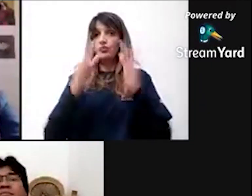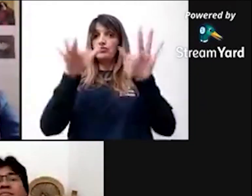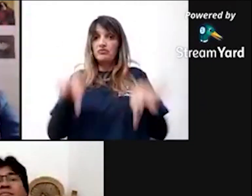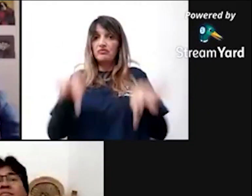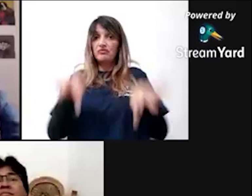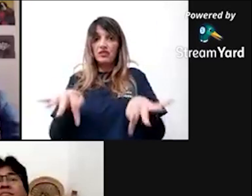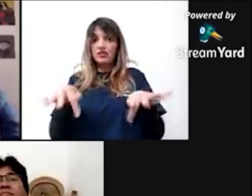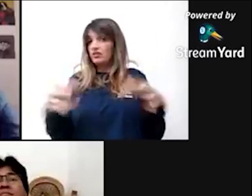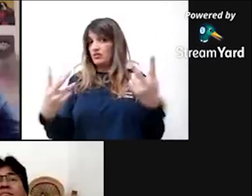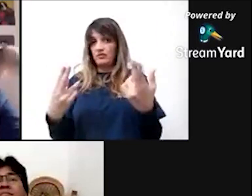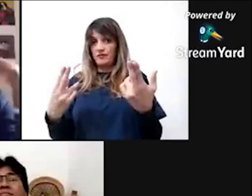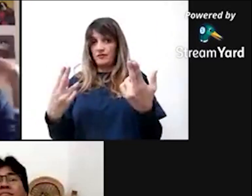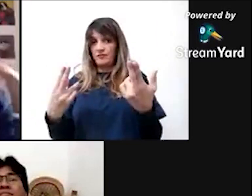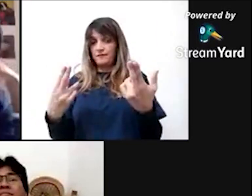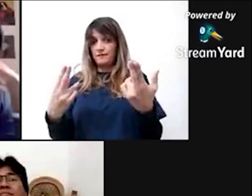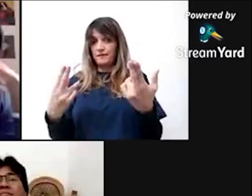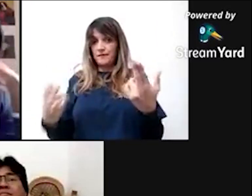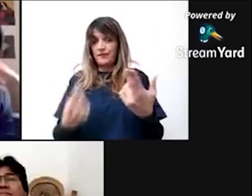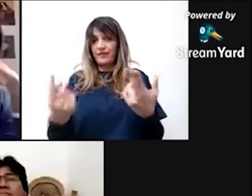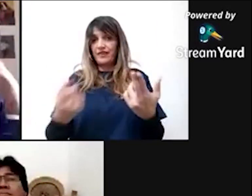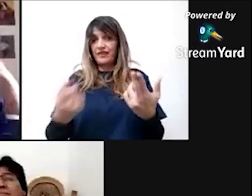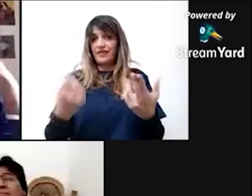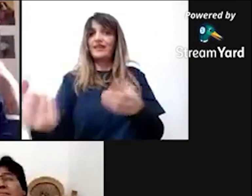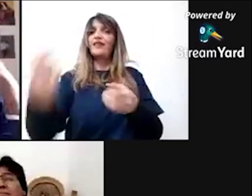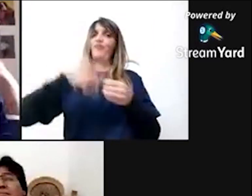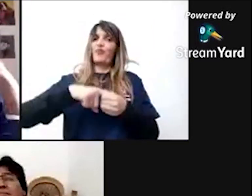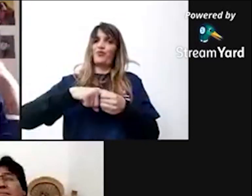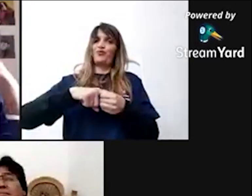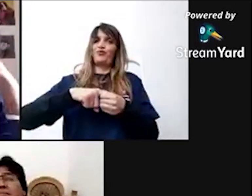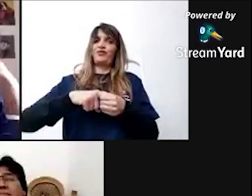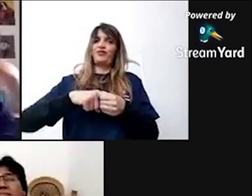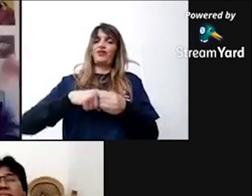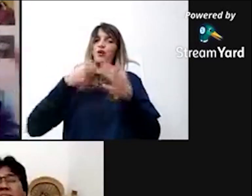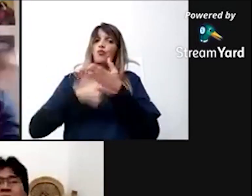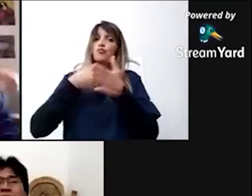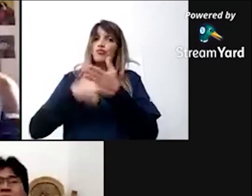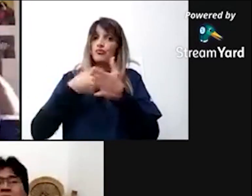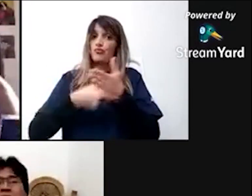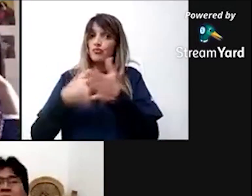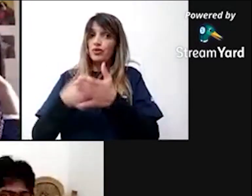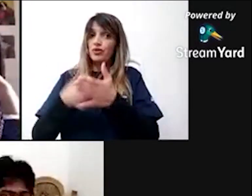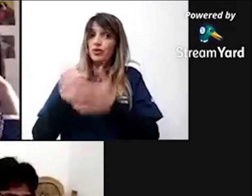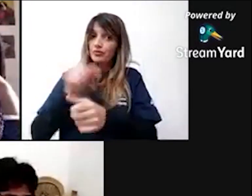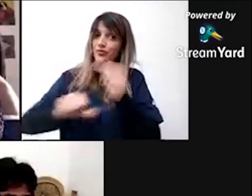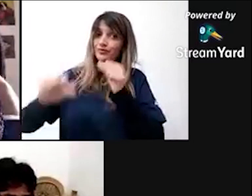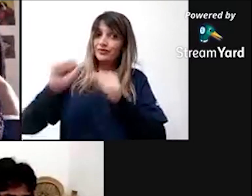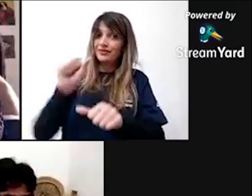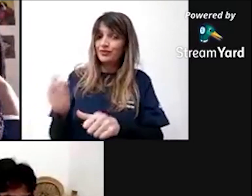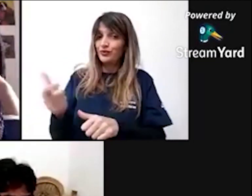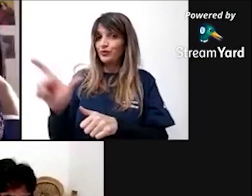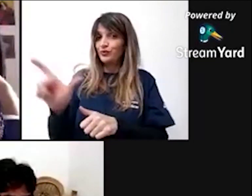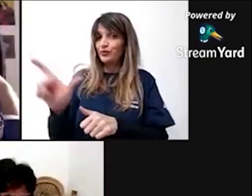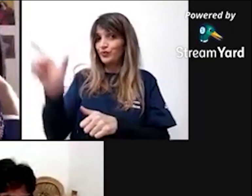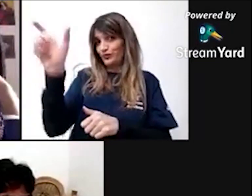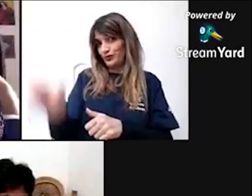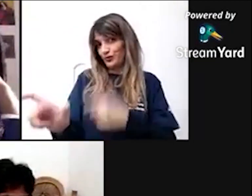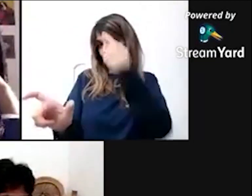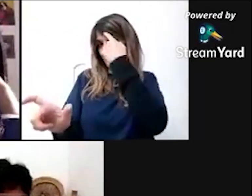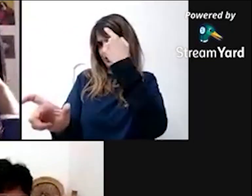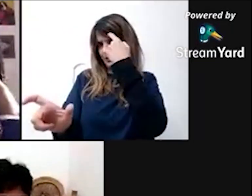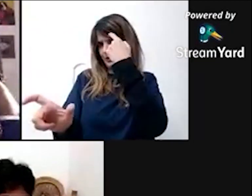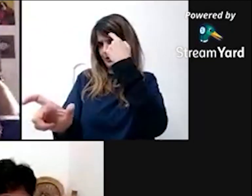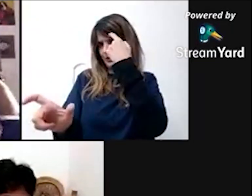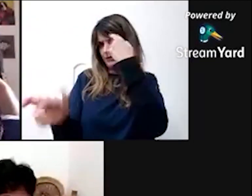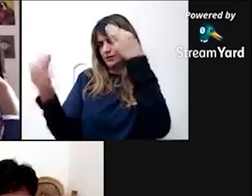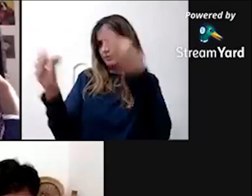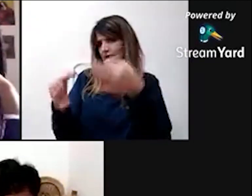mesmos. Eterno retorno, luta em glória para transformar o outro enquanto pensamos na